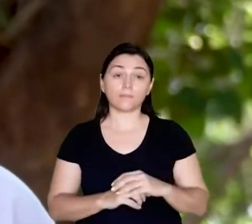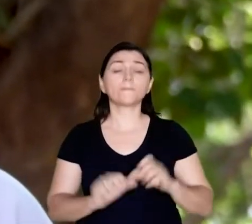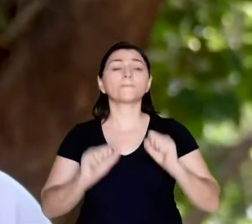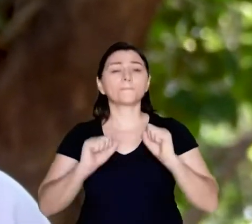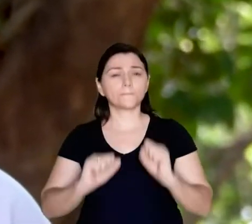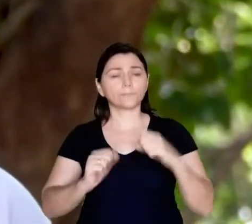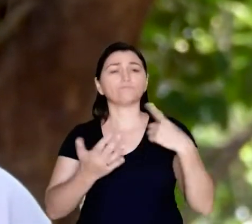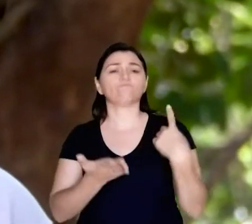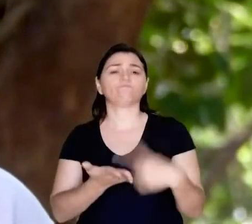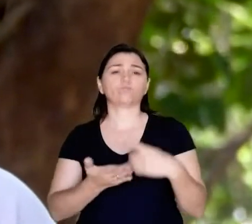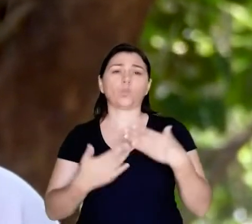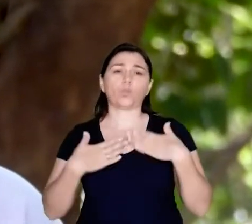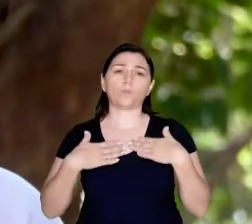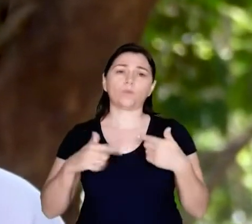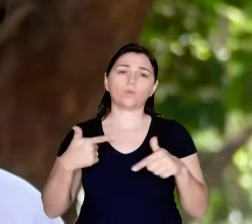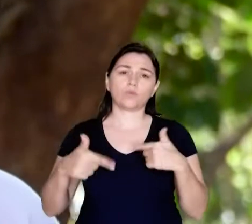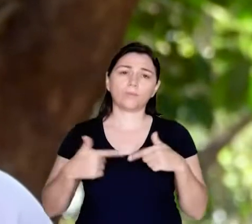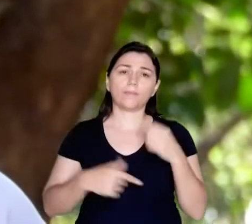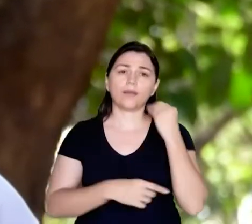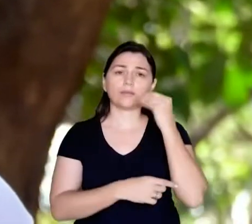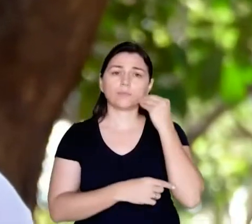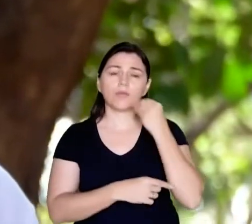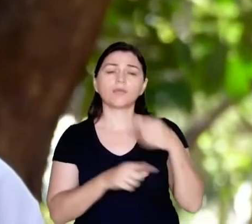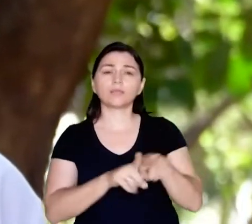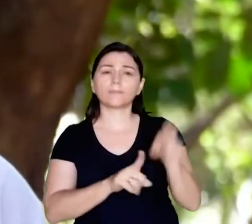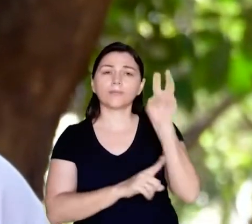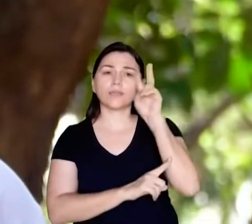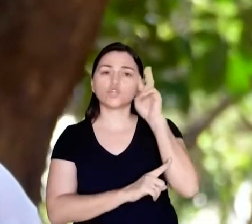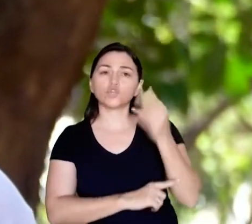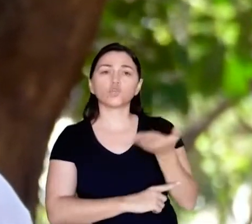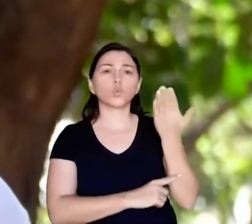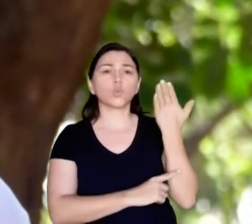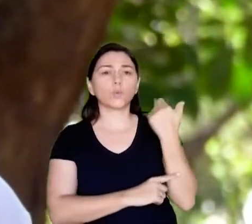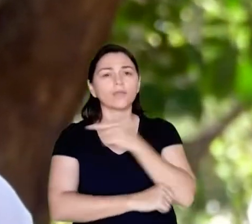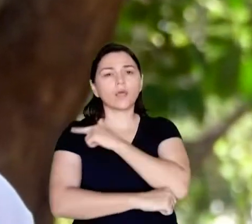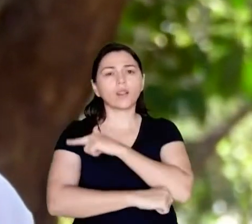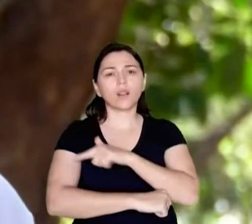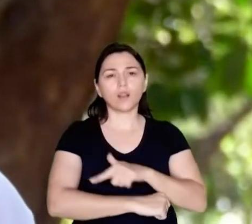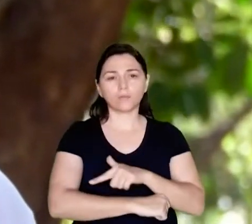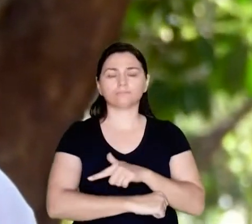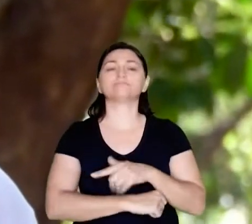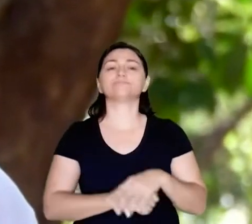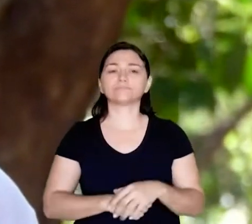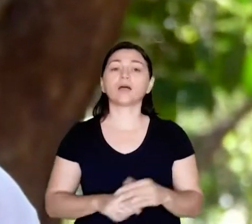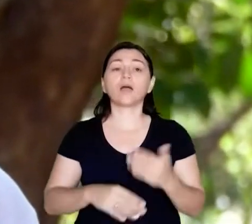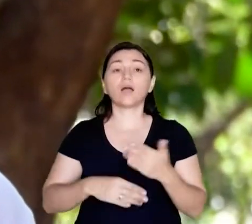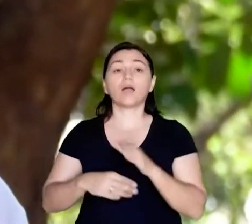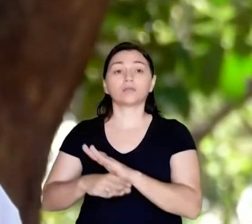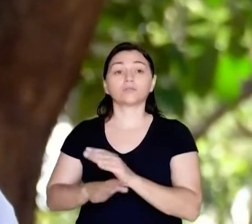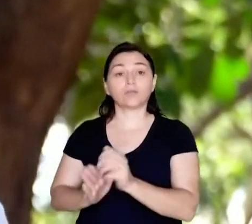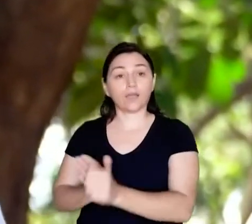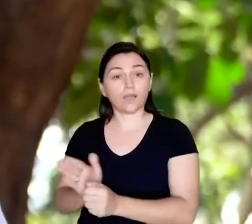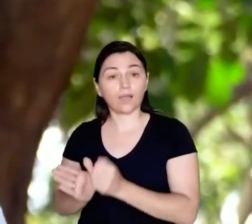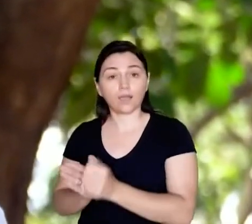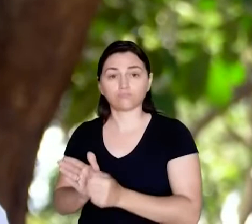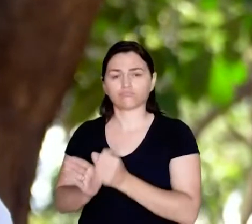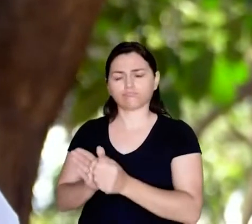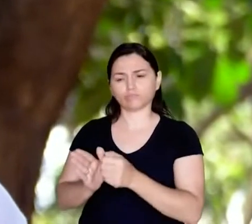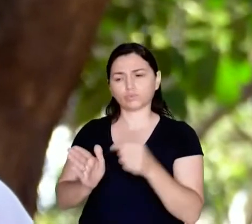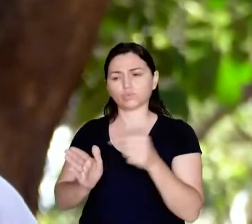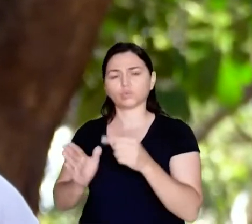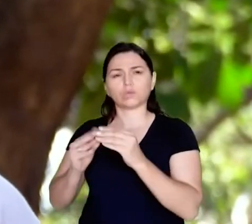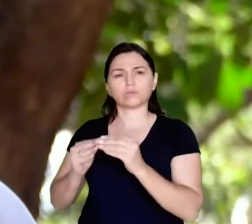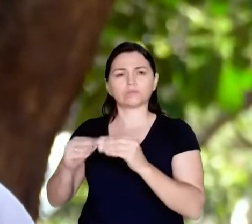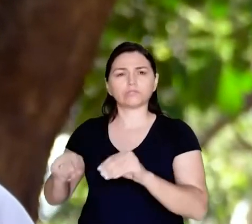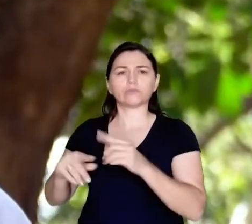sabem que poderão contar comigo, com a minha experiência, com um passado limpo, com uma história limpa, para ajudar Araraquara